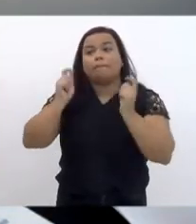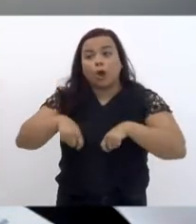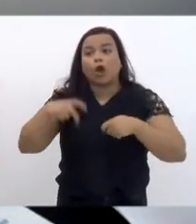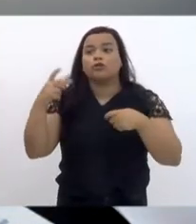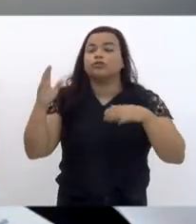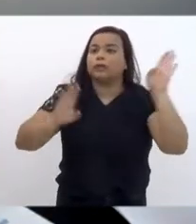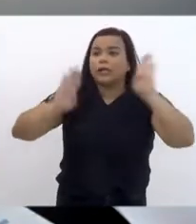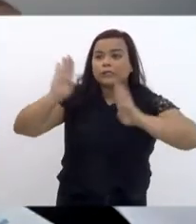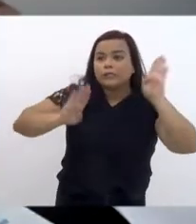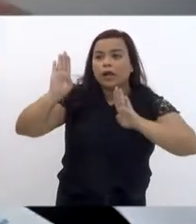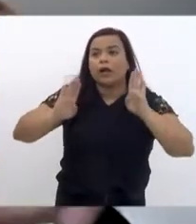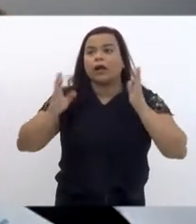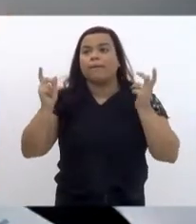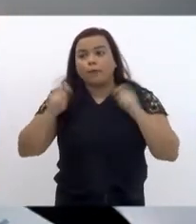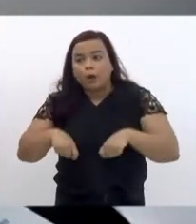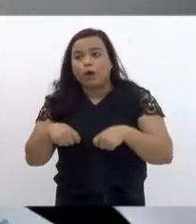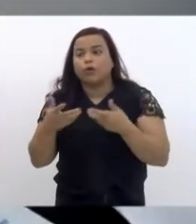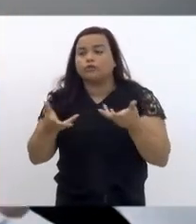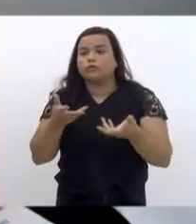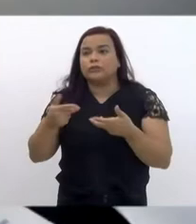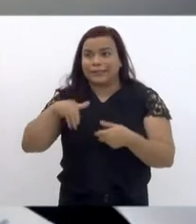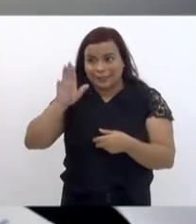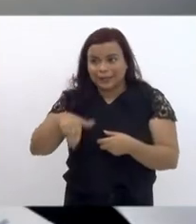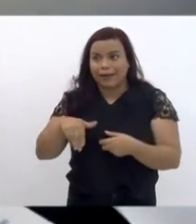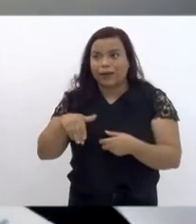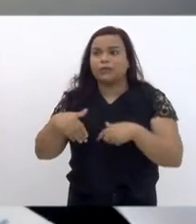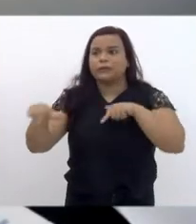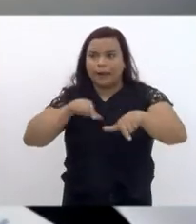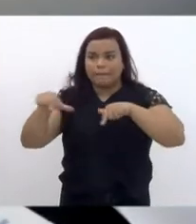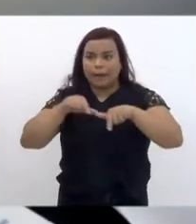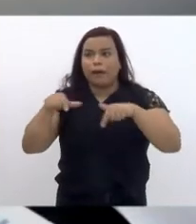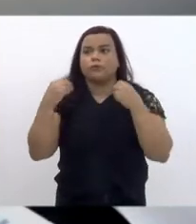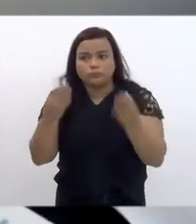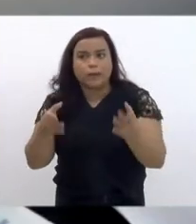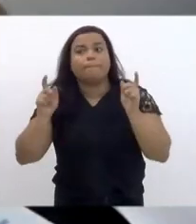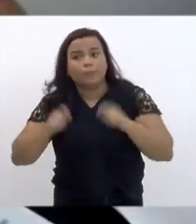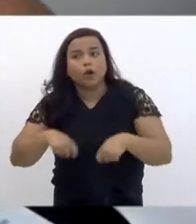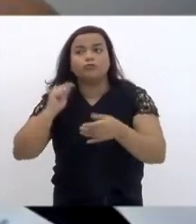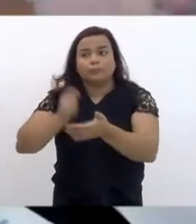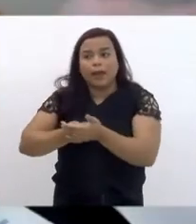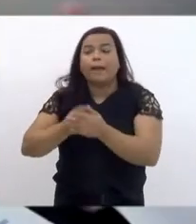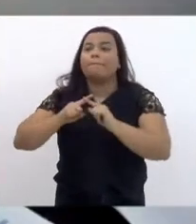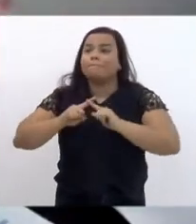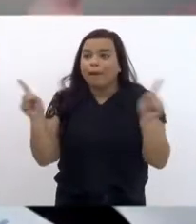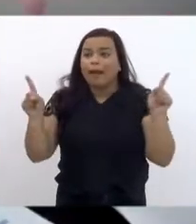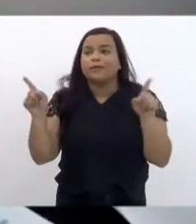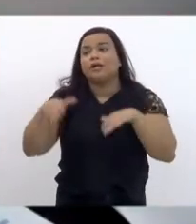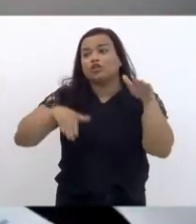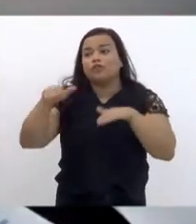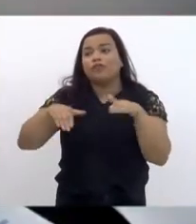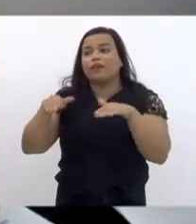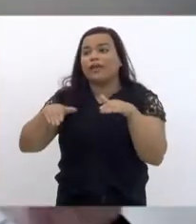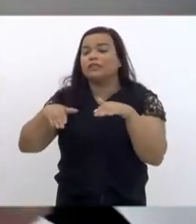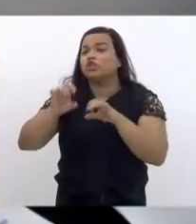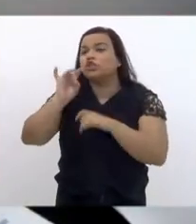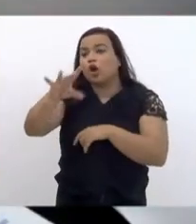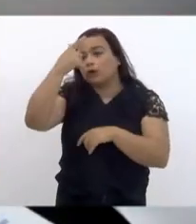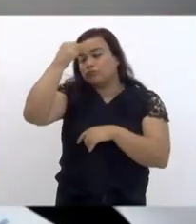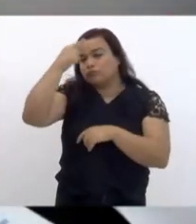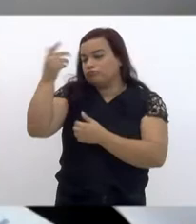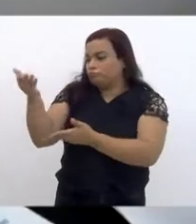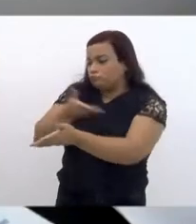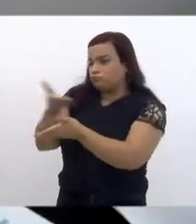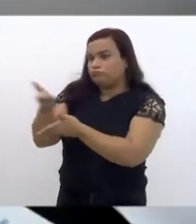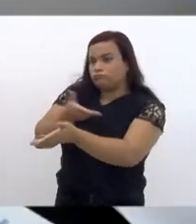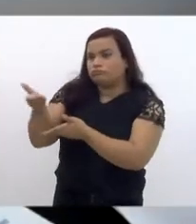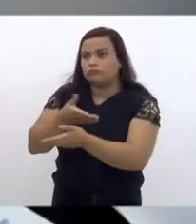licitação para que envolva uma prestação de serviços pagos, mas, às vezes, uma cooperação acadêmica, que não envolve transferência de recursos